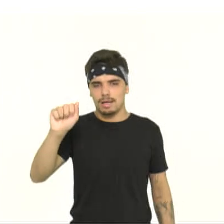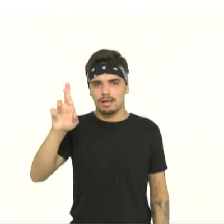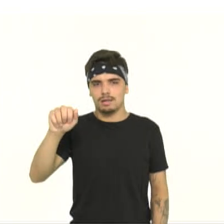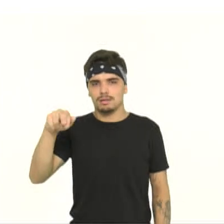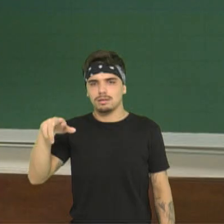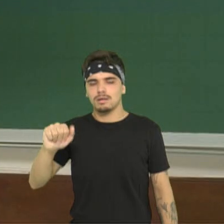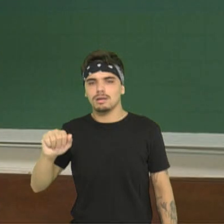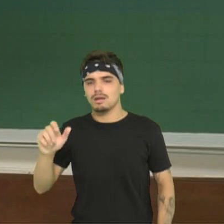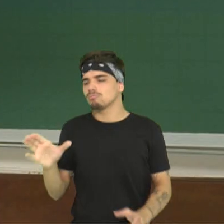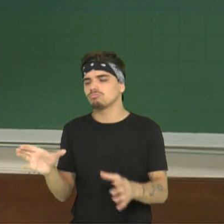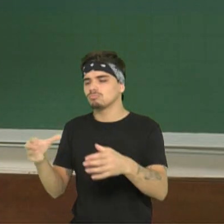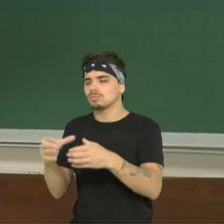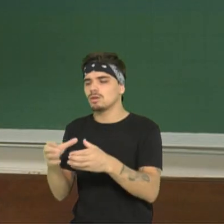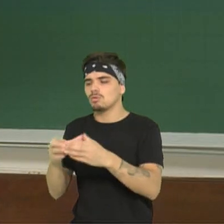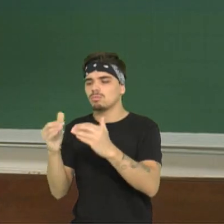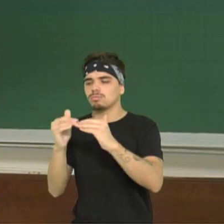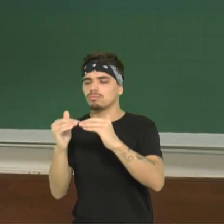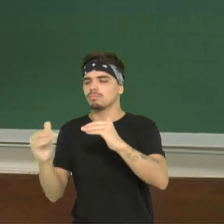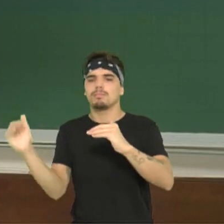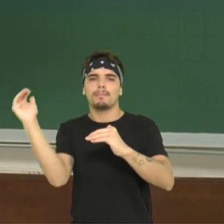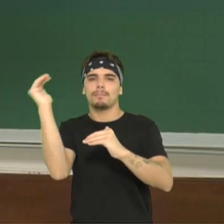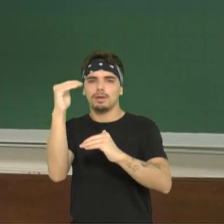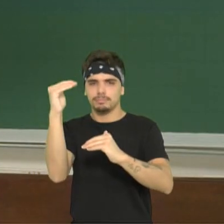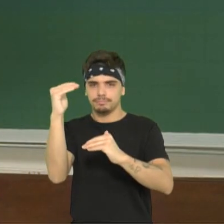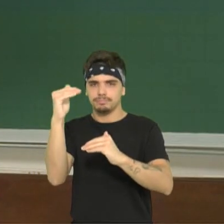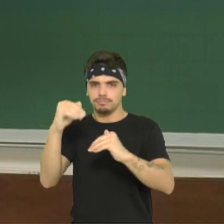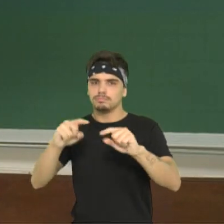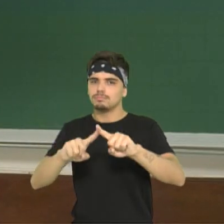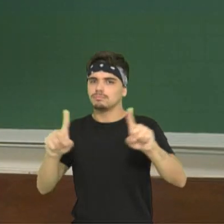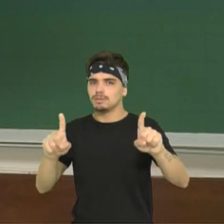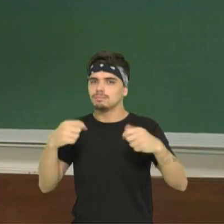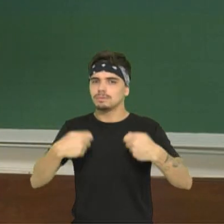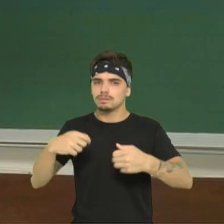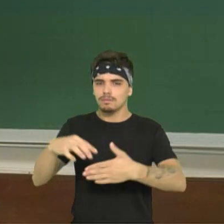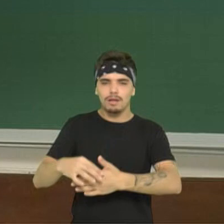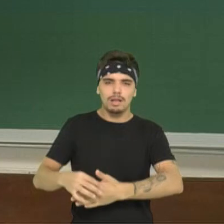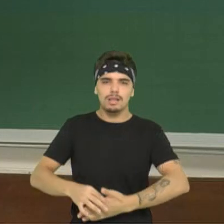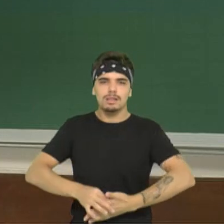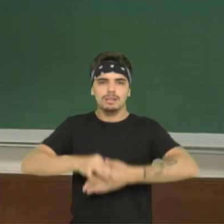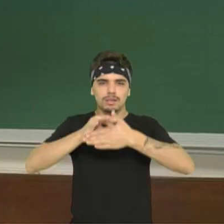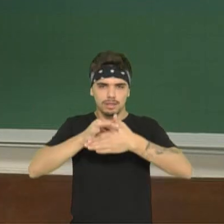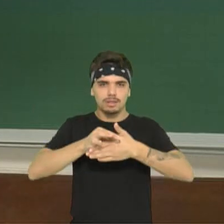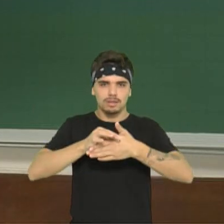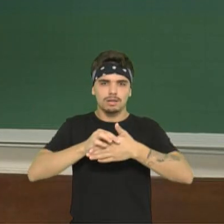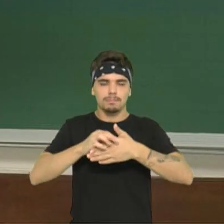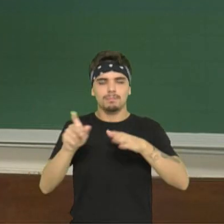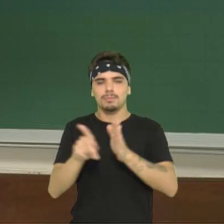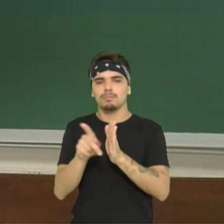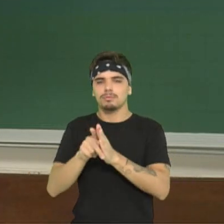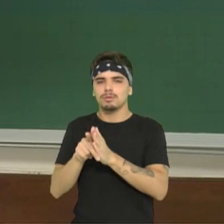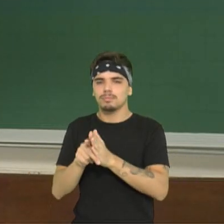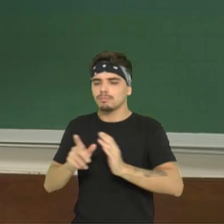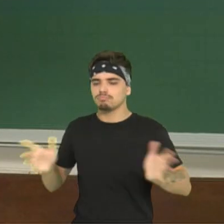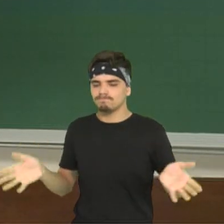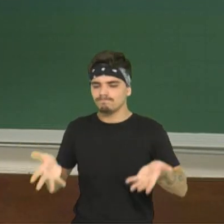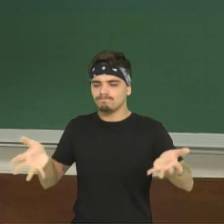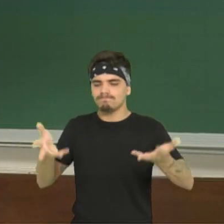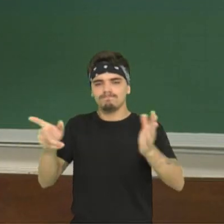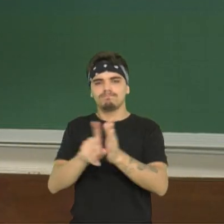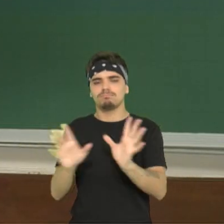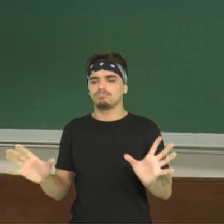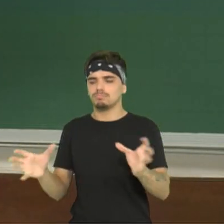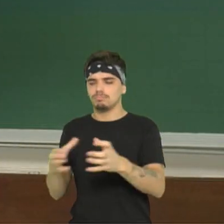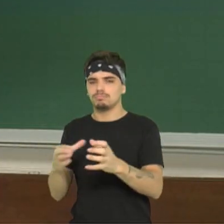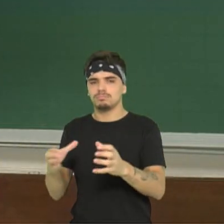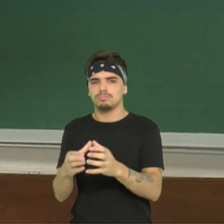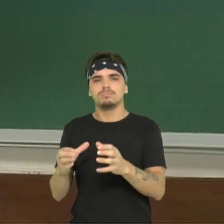uma raça superior. Logo, era necessário um líder que liderasse as massas ali para a